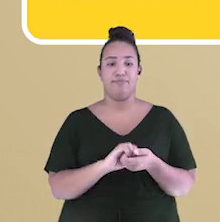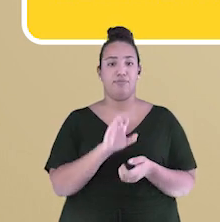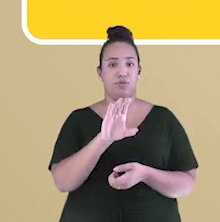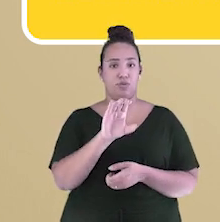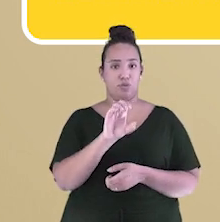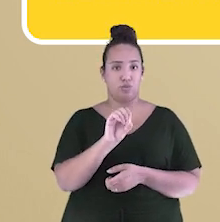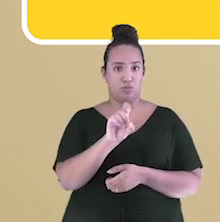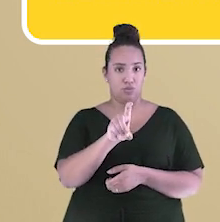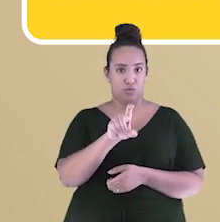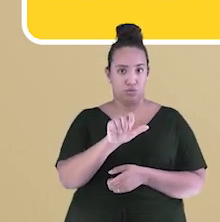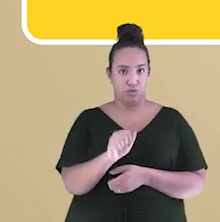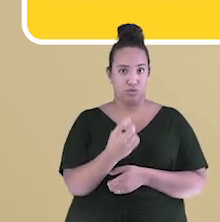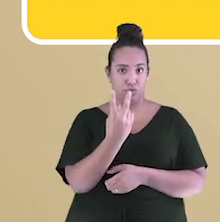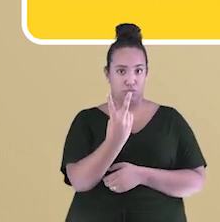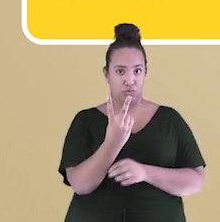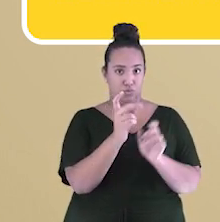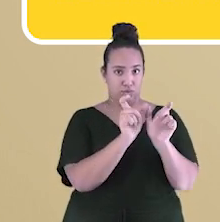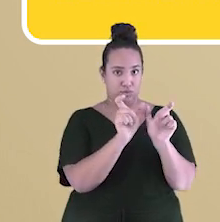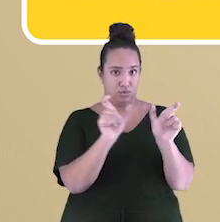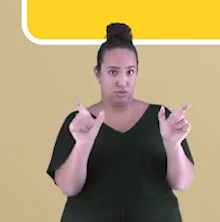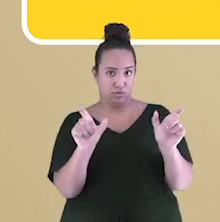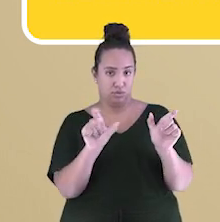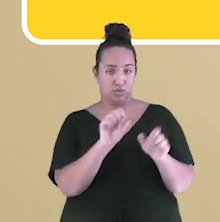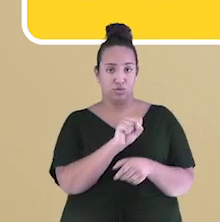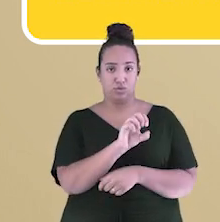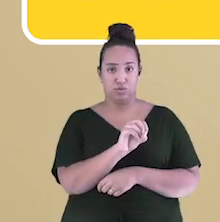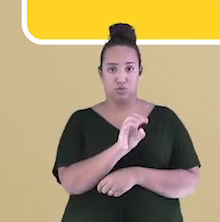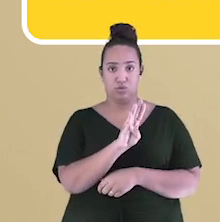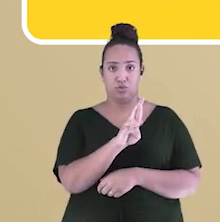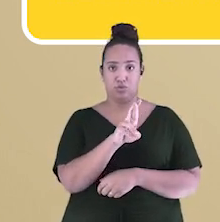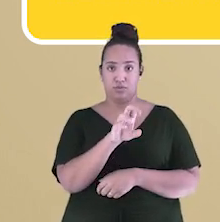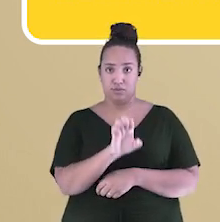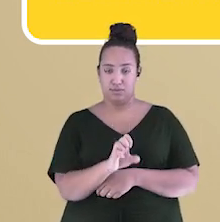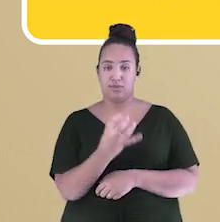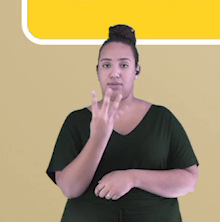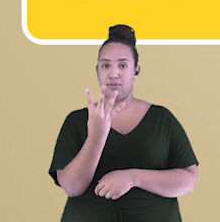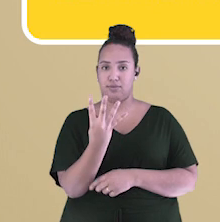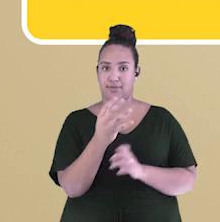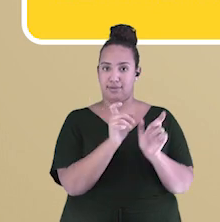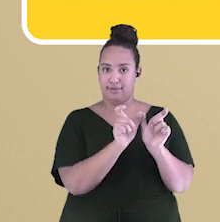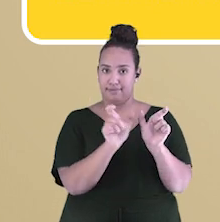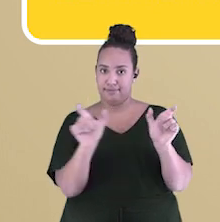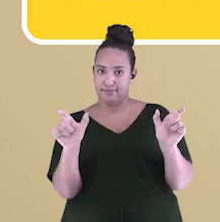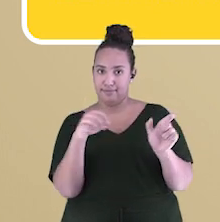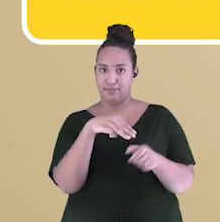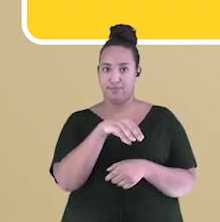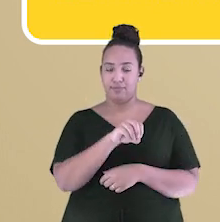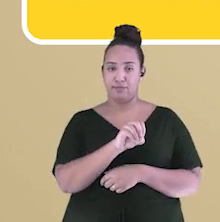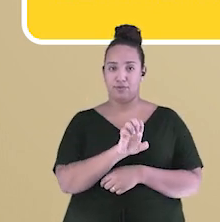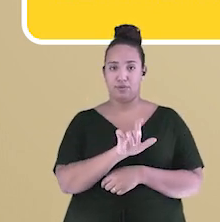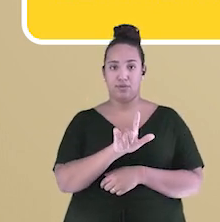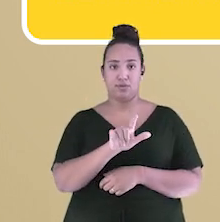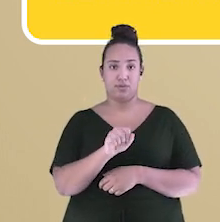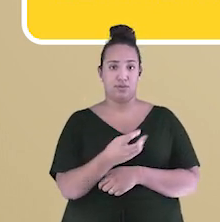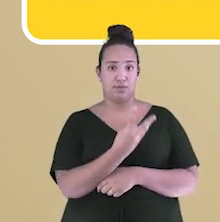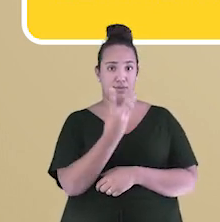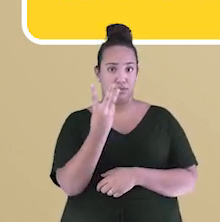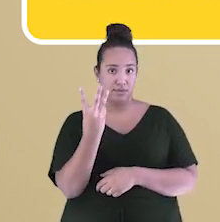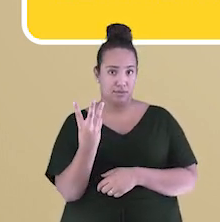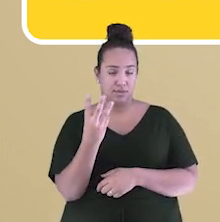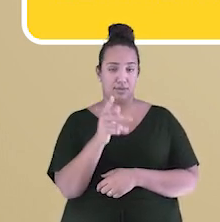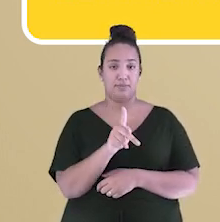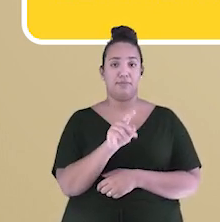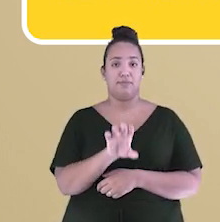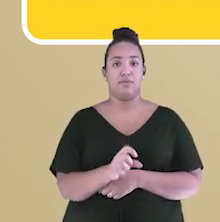sílabas. Coxa, 2 sílabas. Sobrecoxa, 4 sílabas.